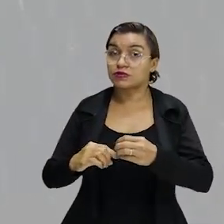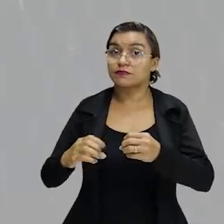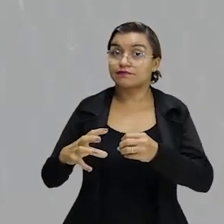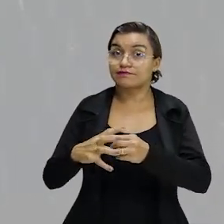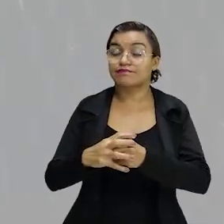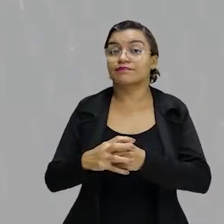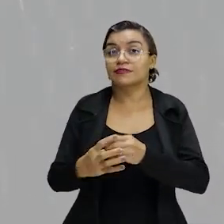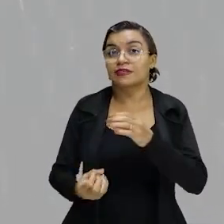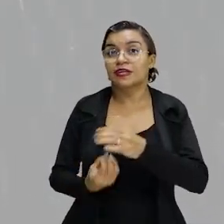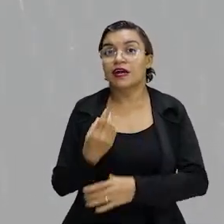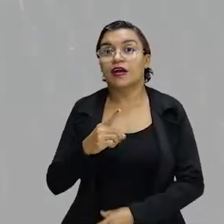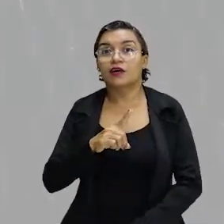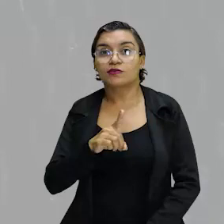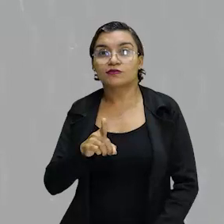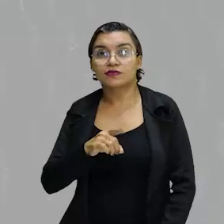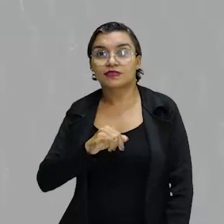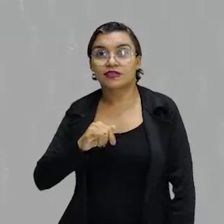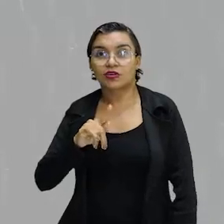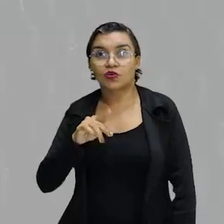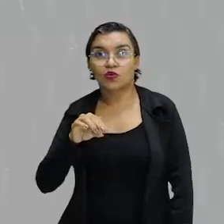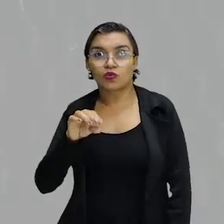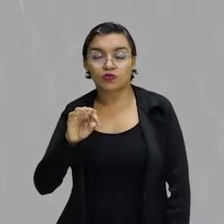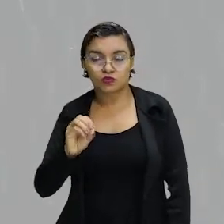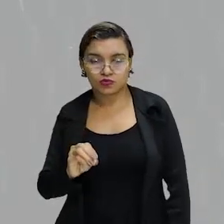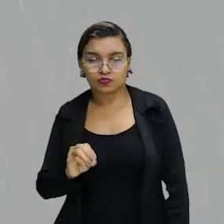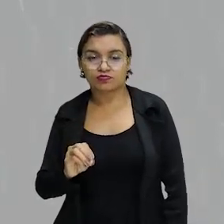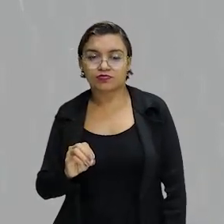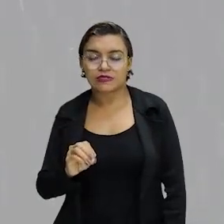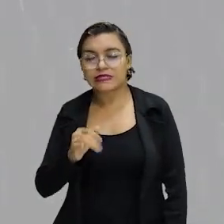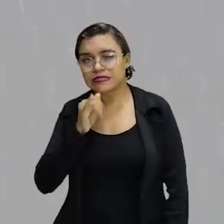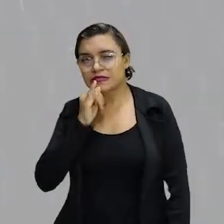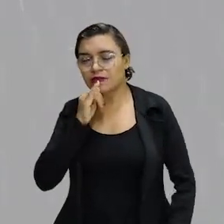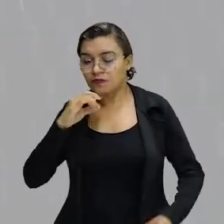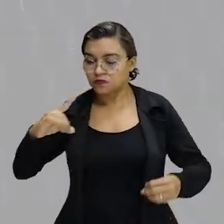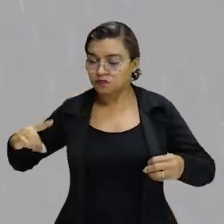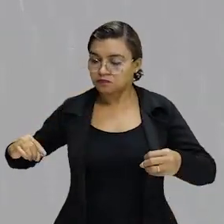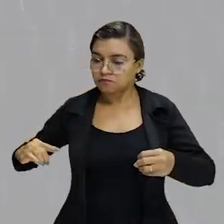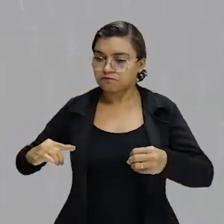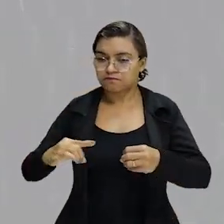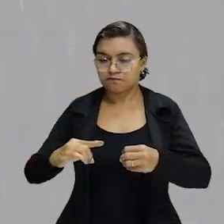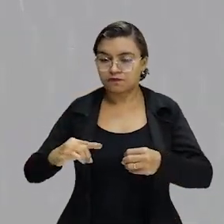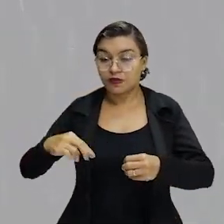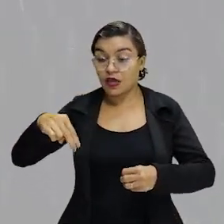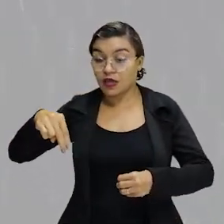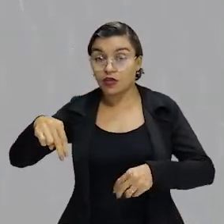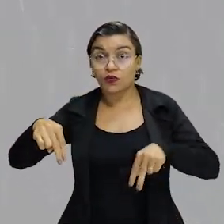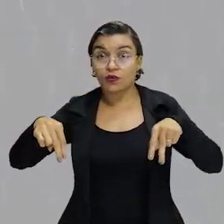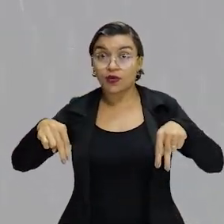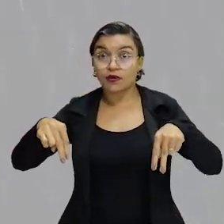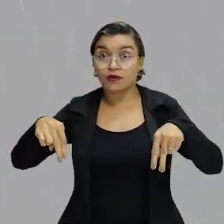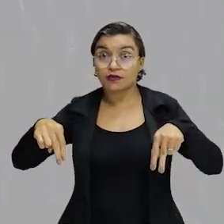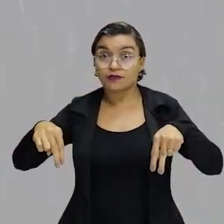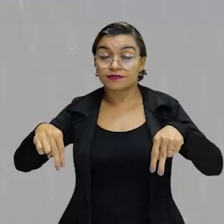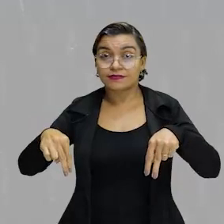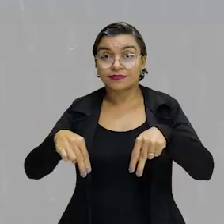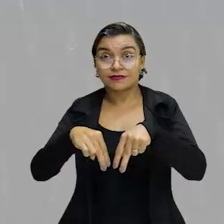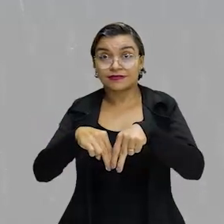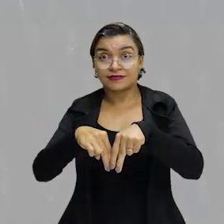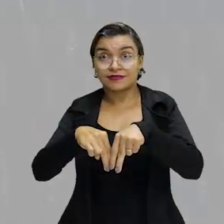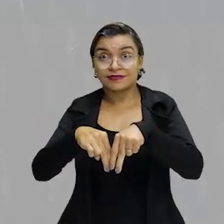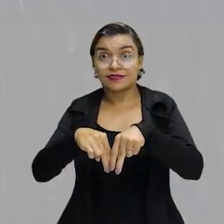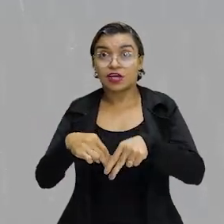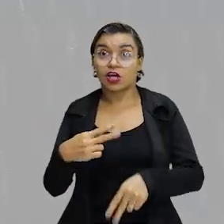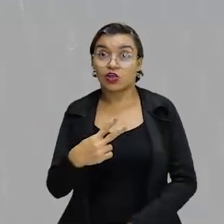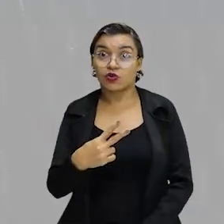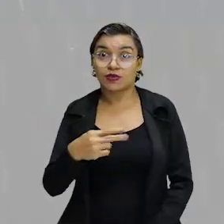vai gerar um zigoto. Como eu tenho dois gametas haploides se juntando, N com N forma um indivíduo 2N, que